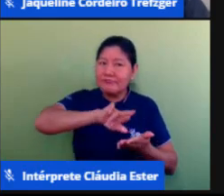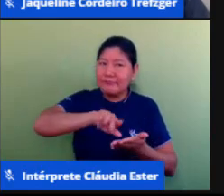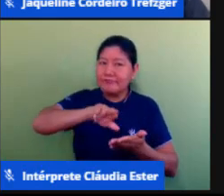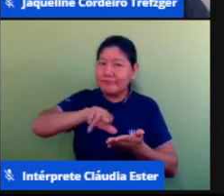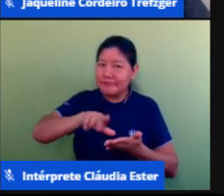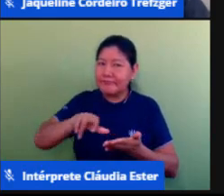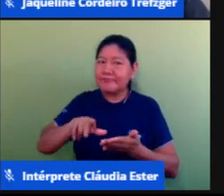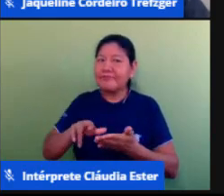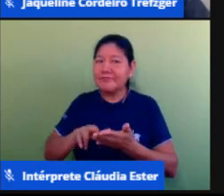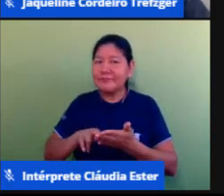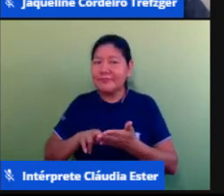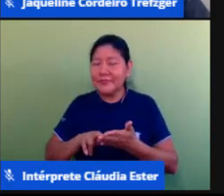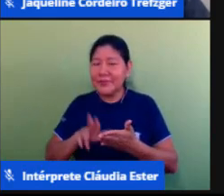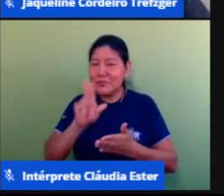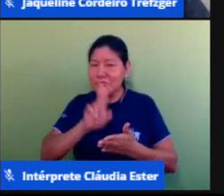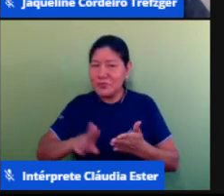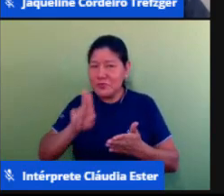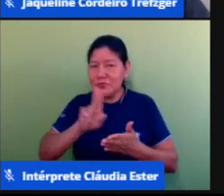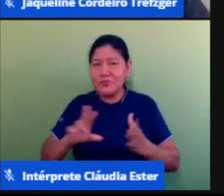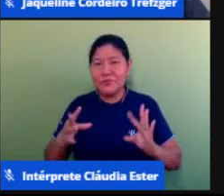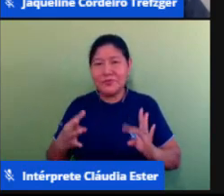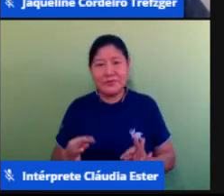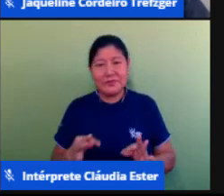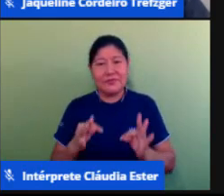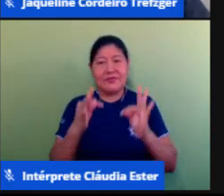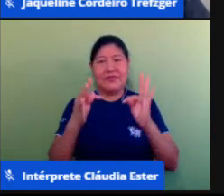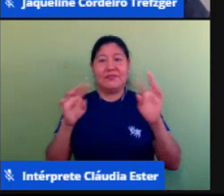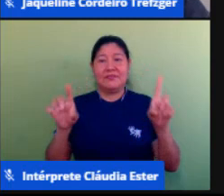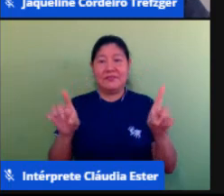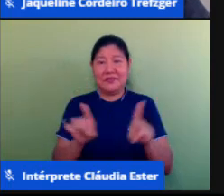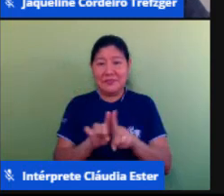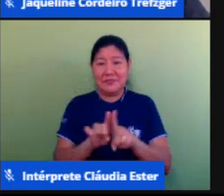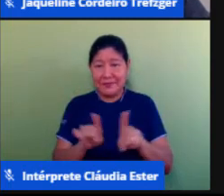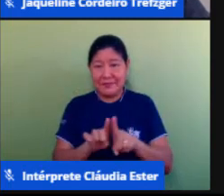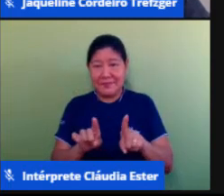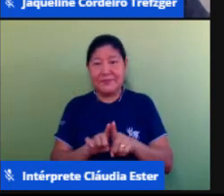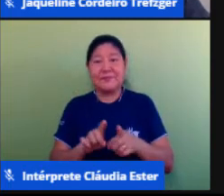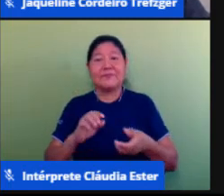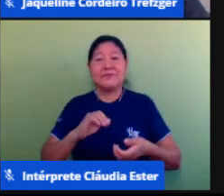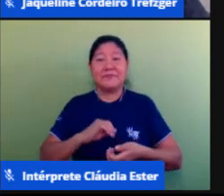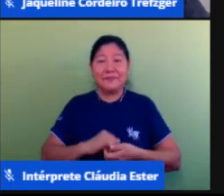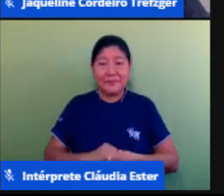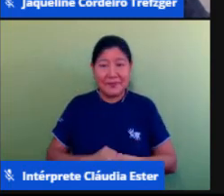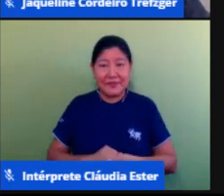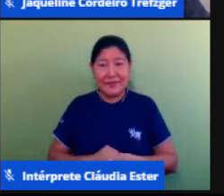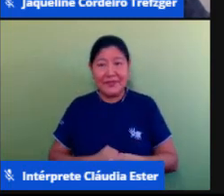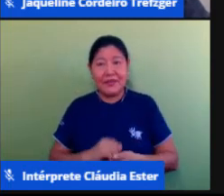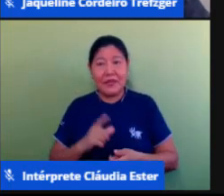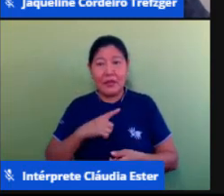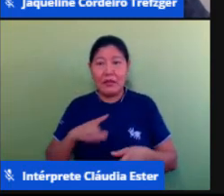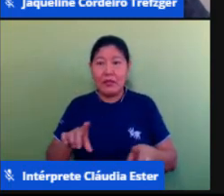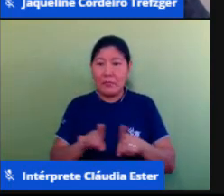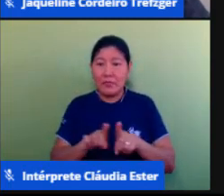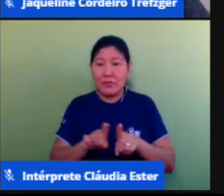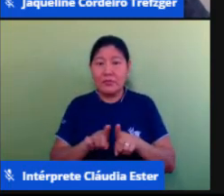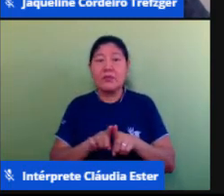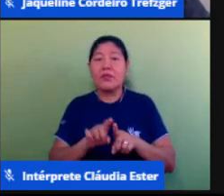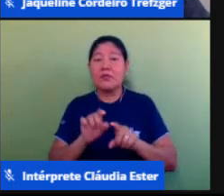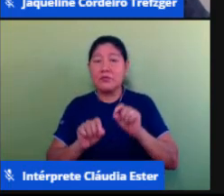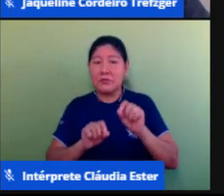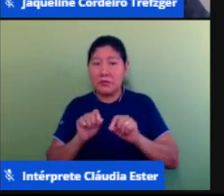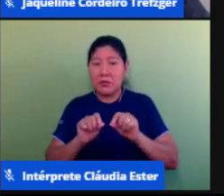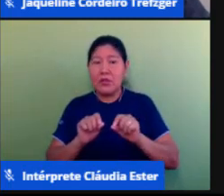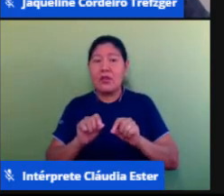no particular, e depois eu posto no Google com a autorização da família, porque a gente tem o WhatsApp e Face, lá